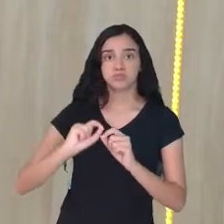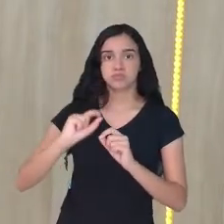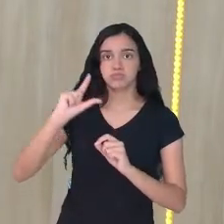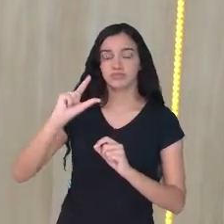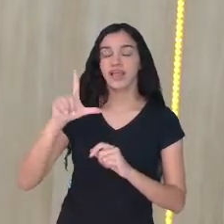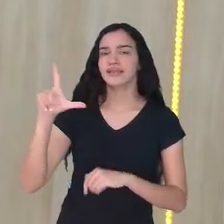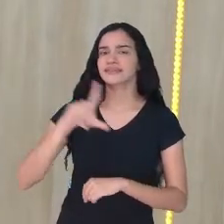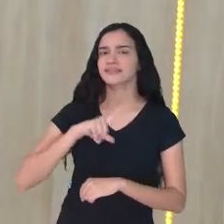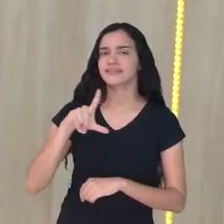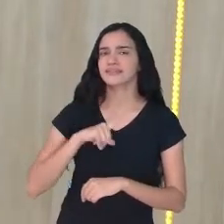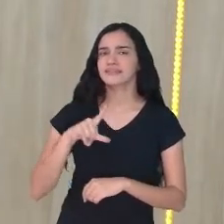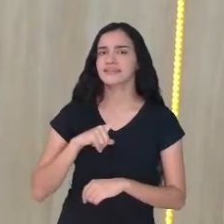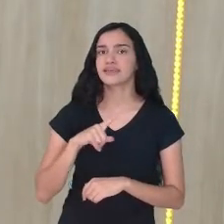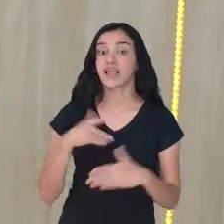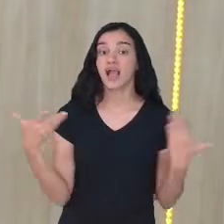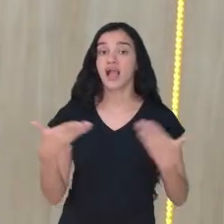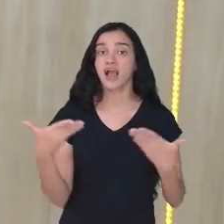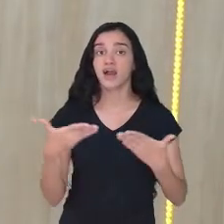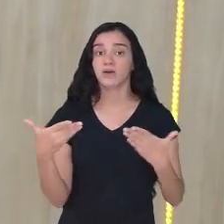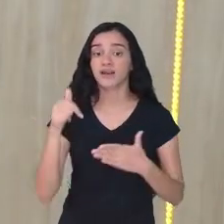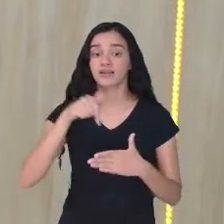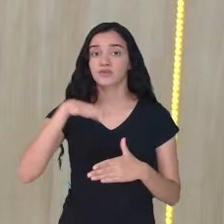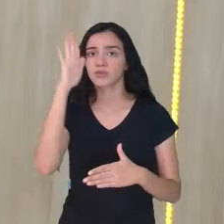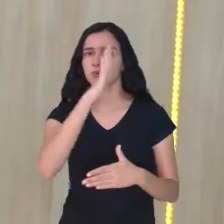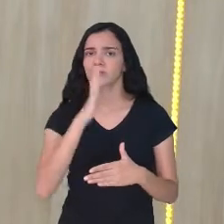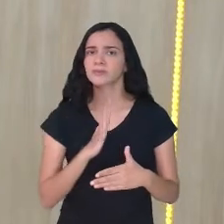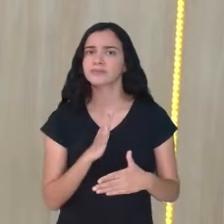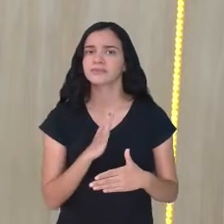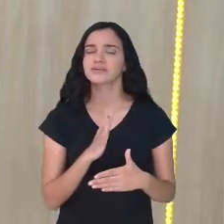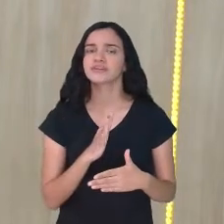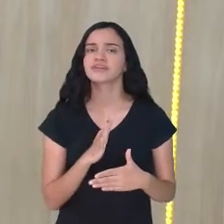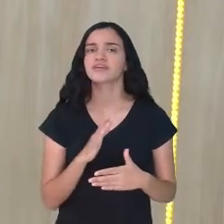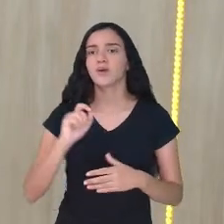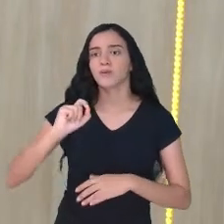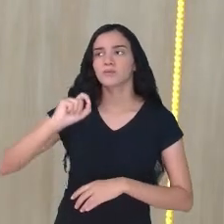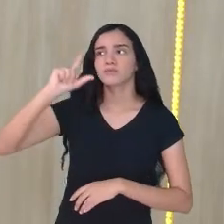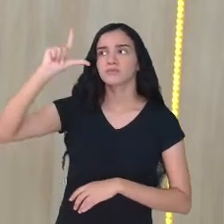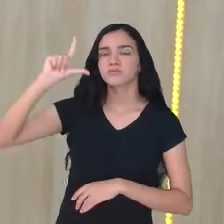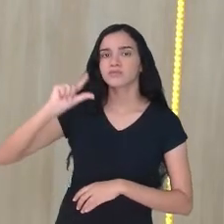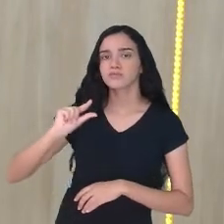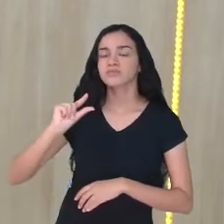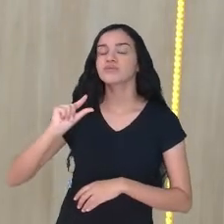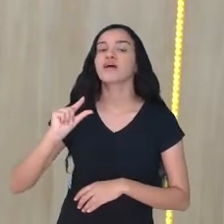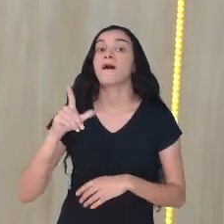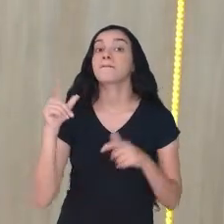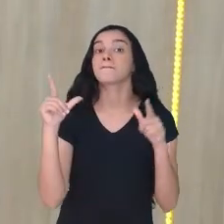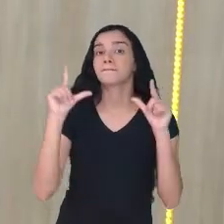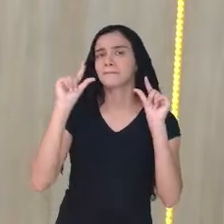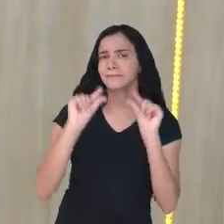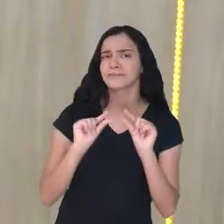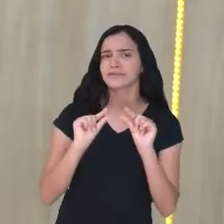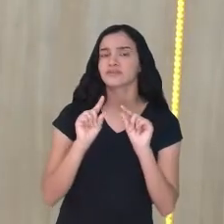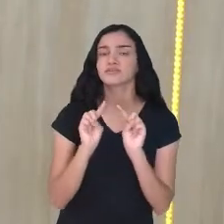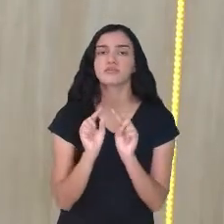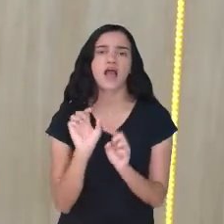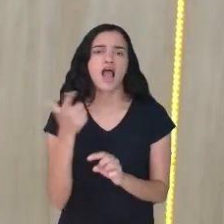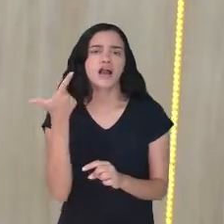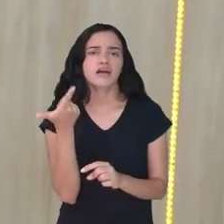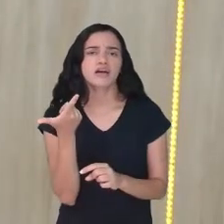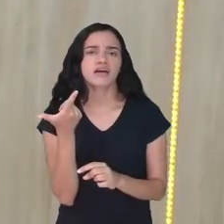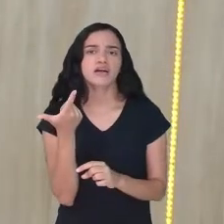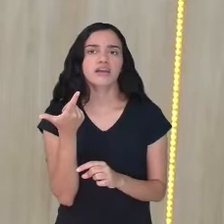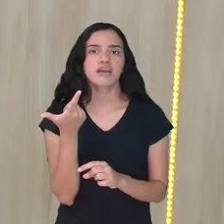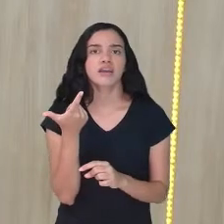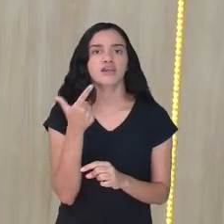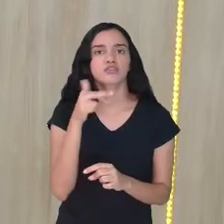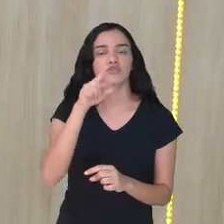tem, agora, no Brasil, está com temperaturas amenas. Claro que, a não ser no Rio